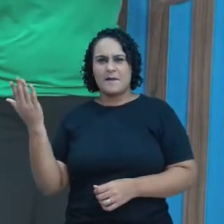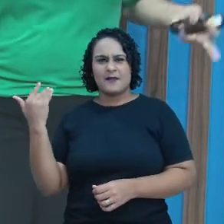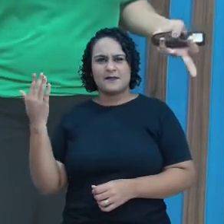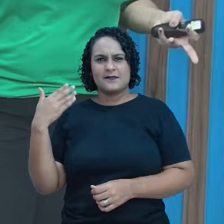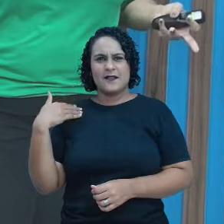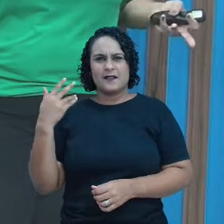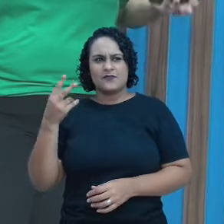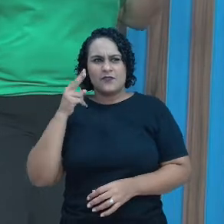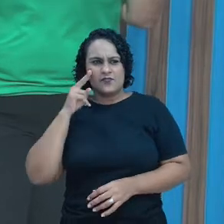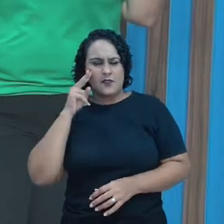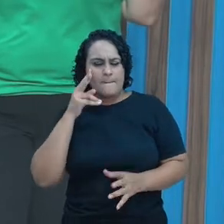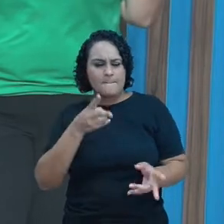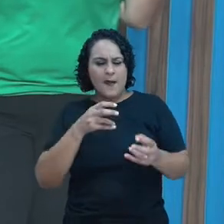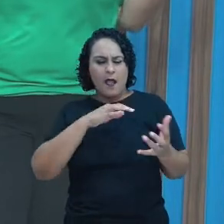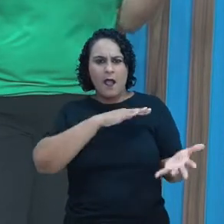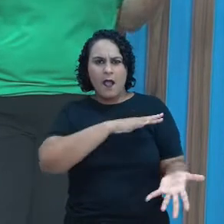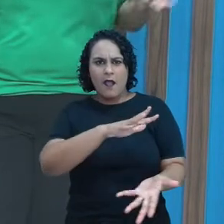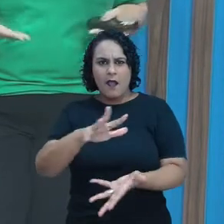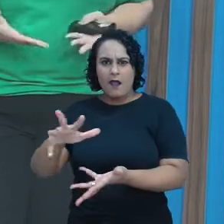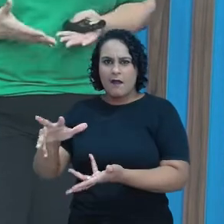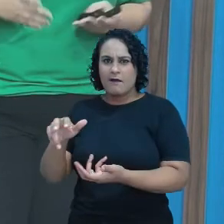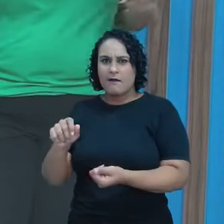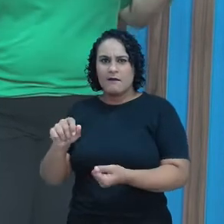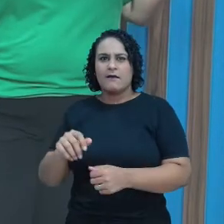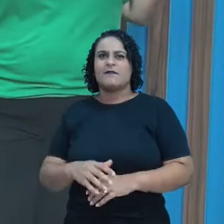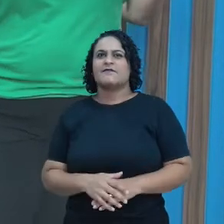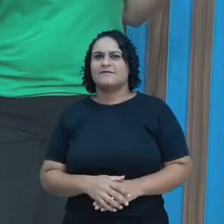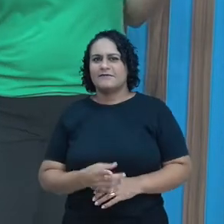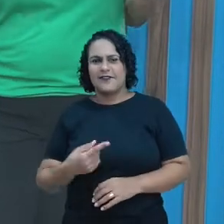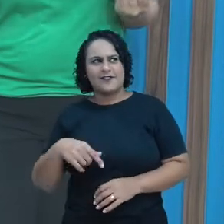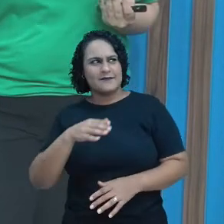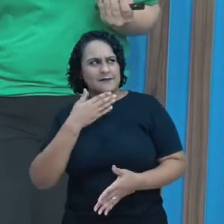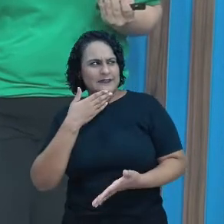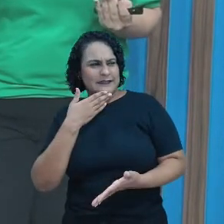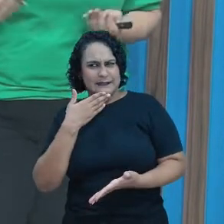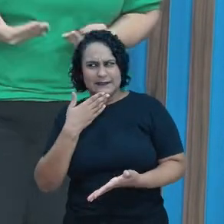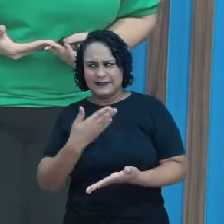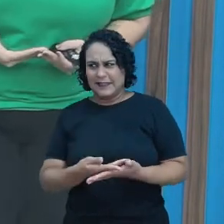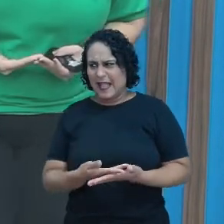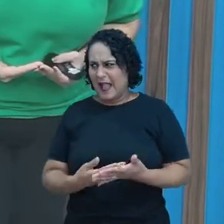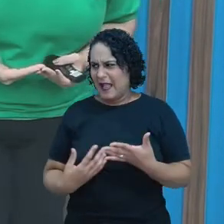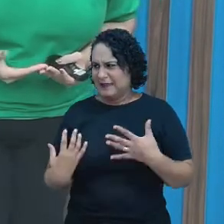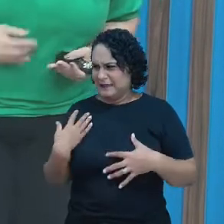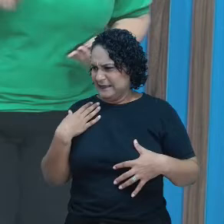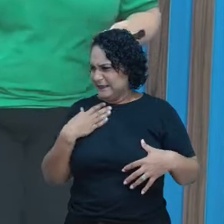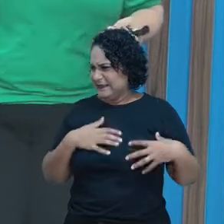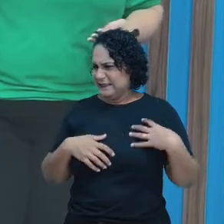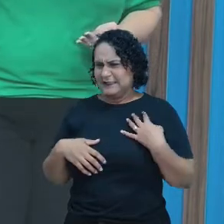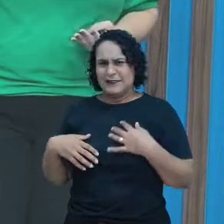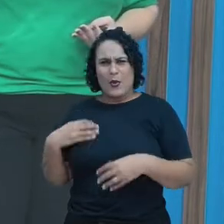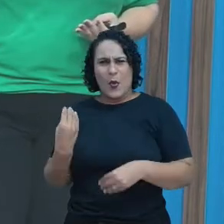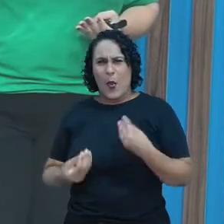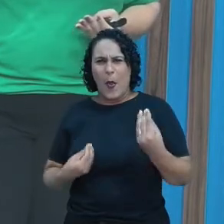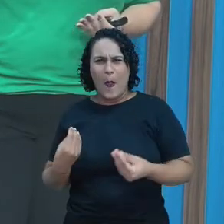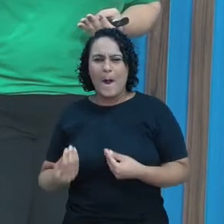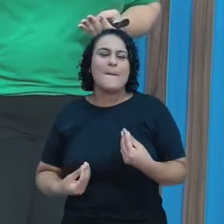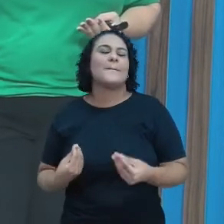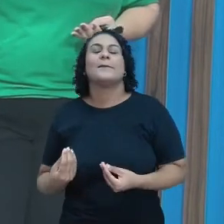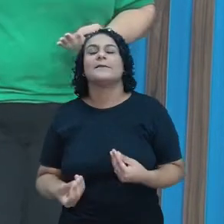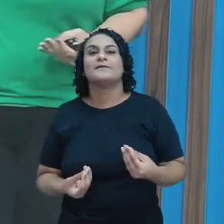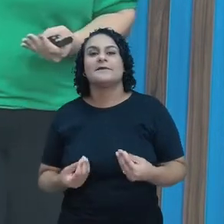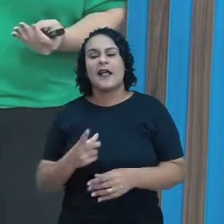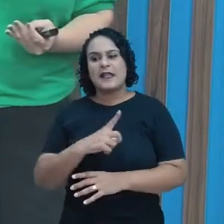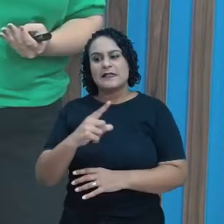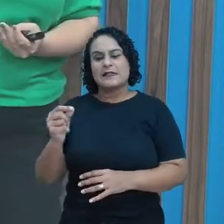para o universo? Isso é de deixar qualquer um perturbado, né? Como assim, se a gente sai da Terra, a